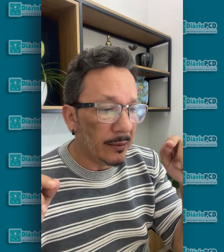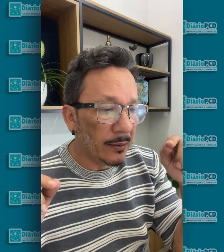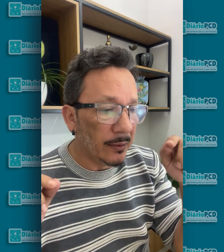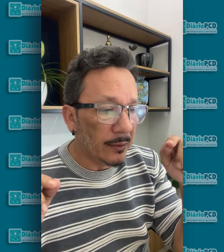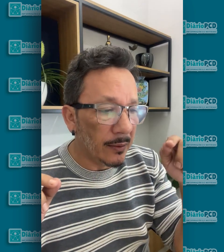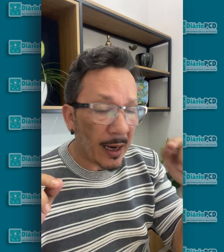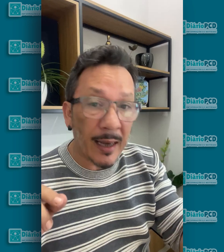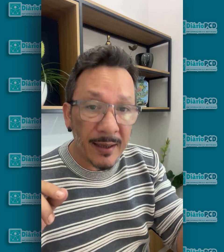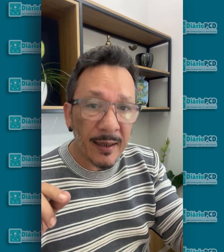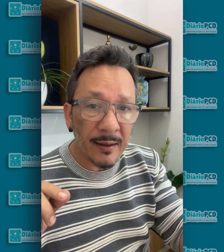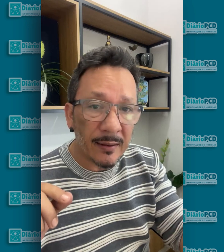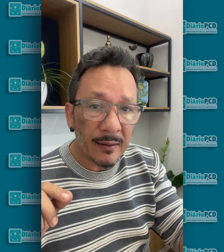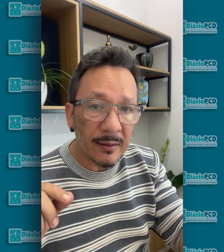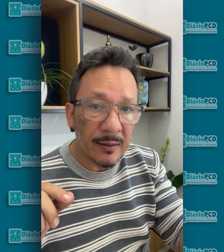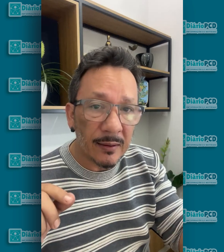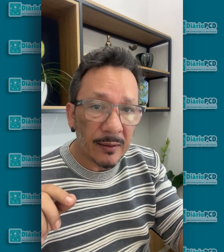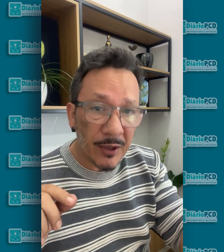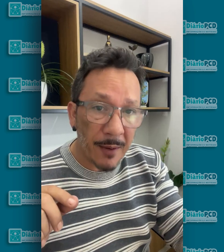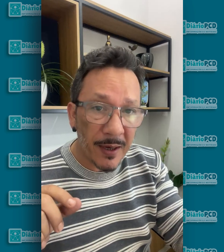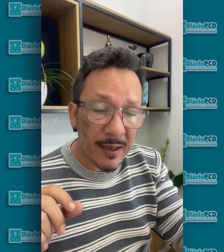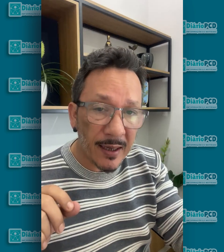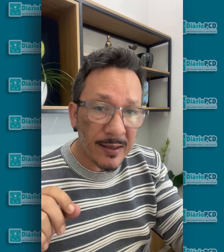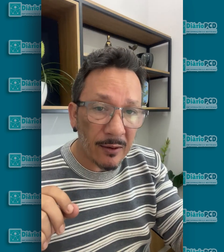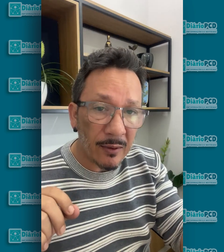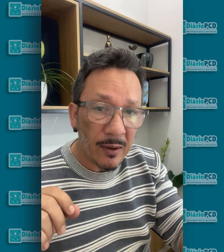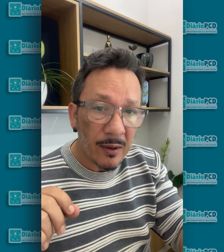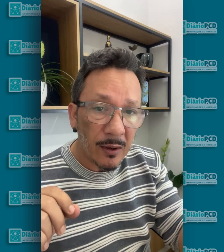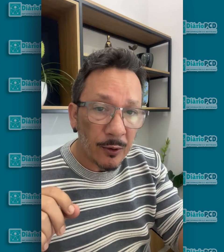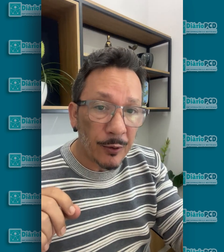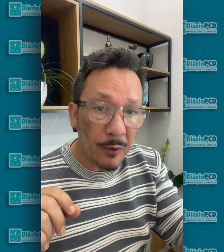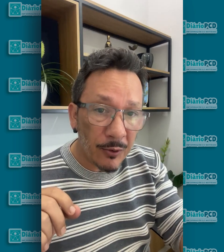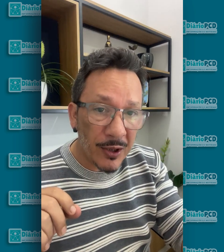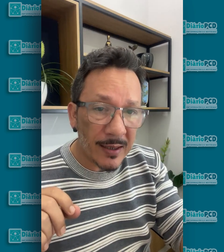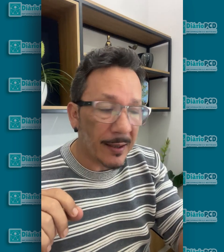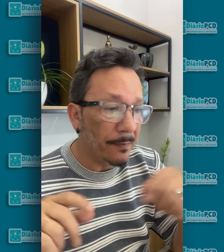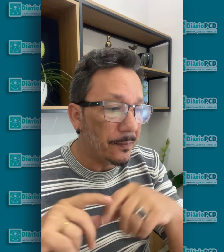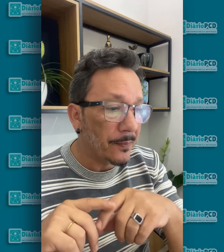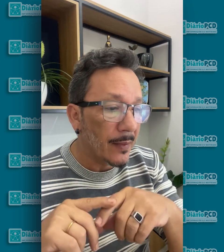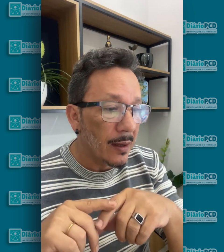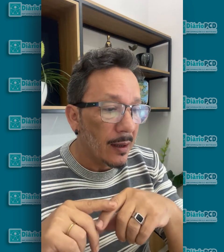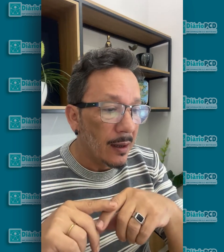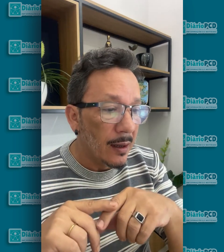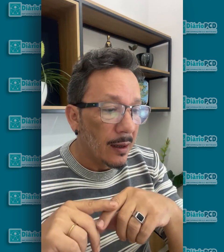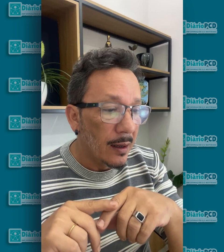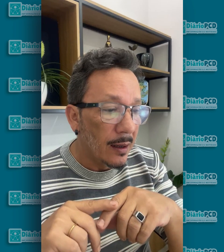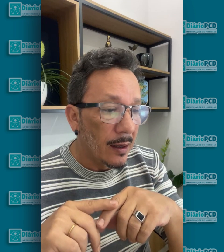para a cadeira de representação do autista,